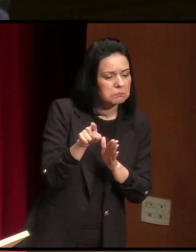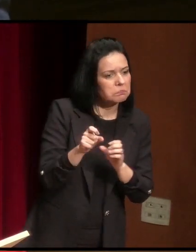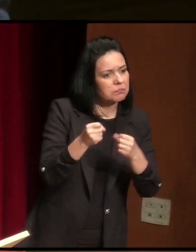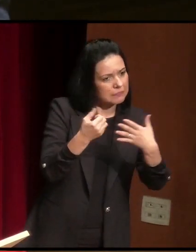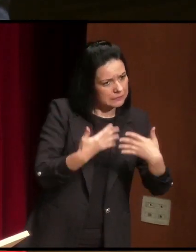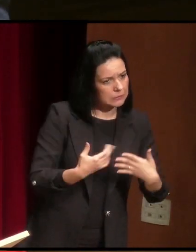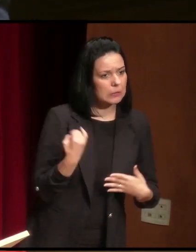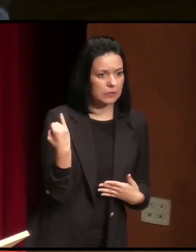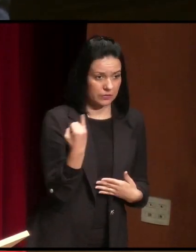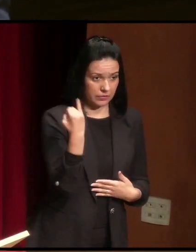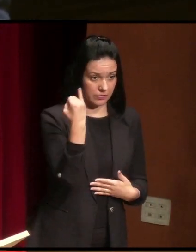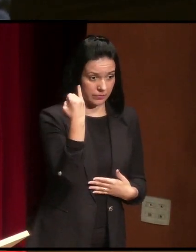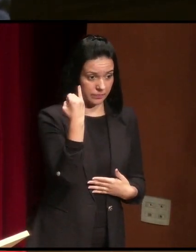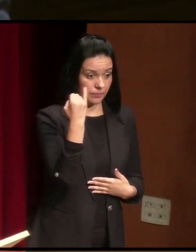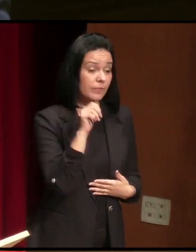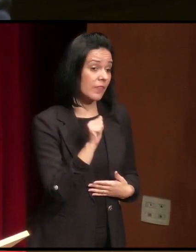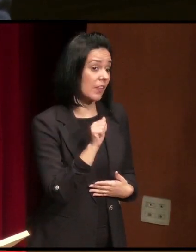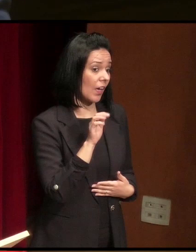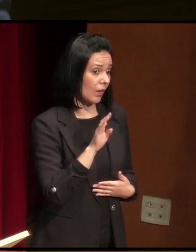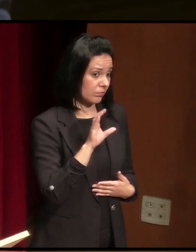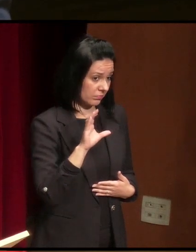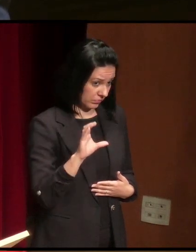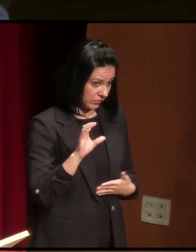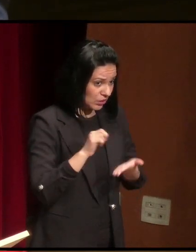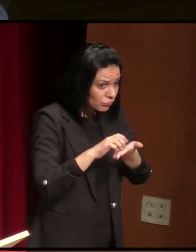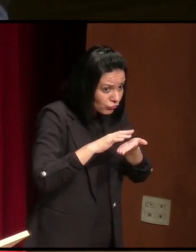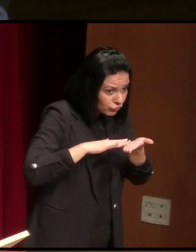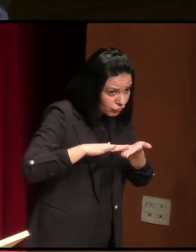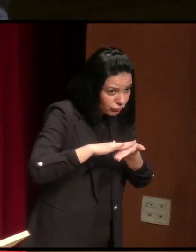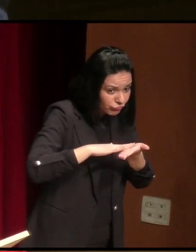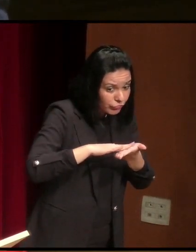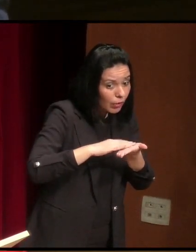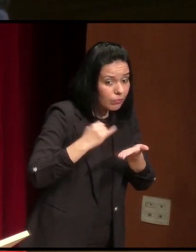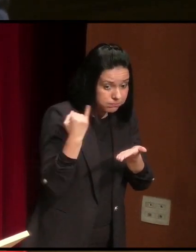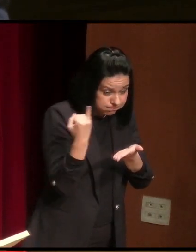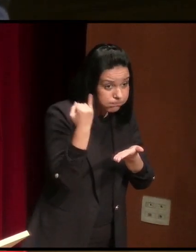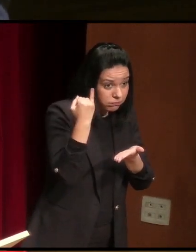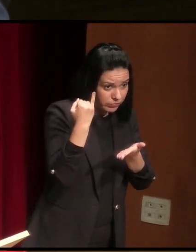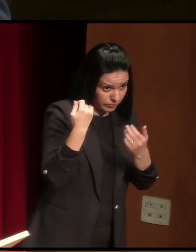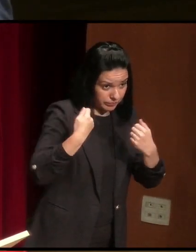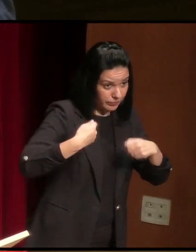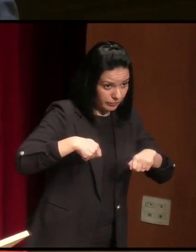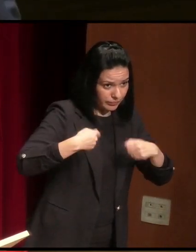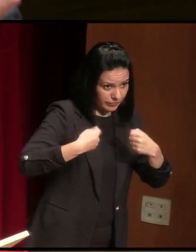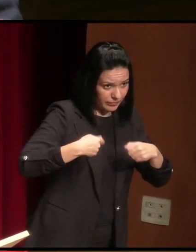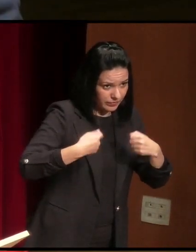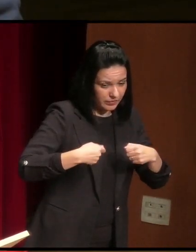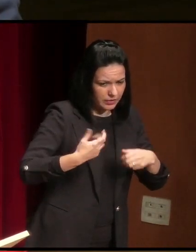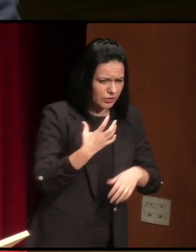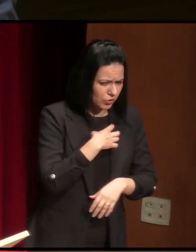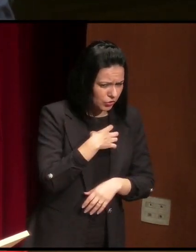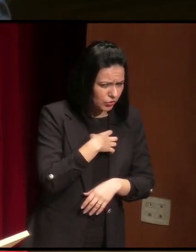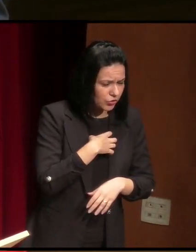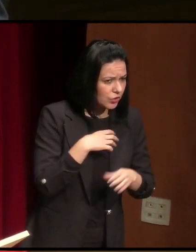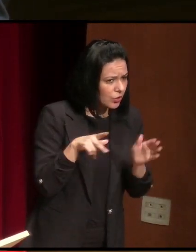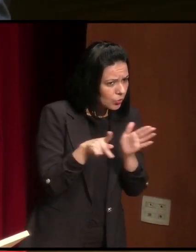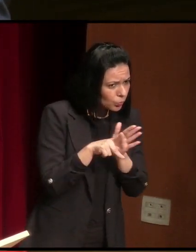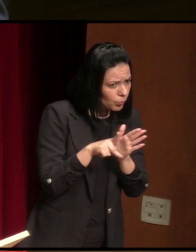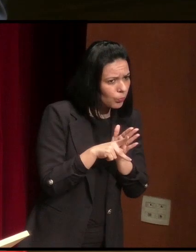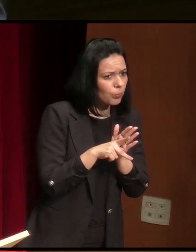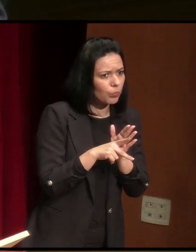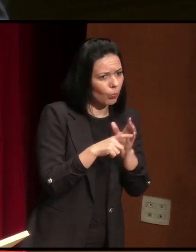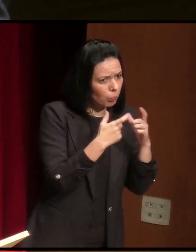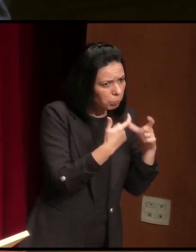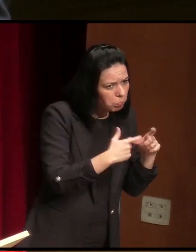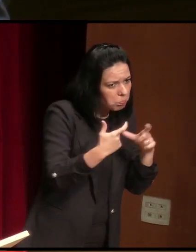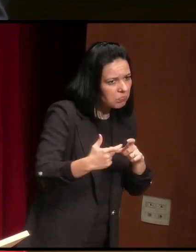muito importante. A alfabetização do Braille, então, ela é extremamente necessária e precisa estar incluída nas organizações, em